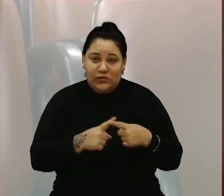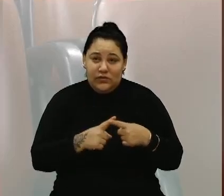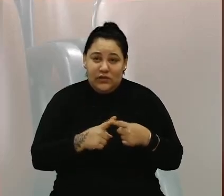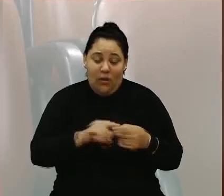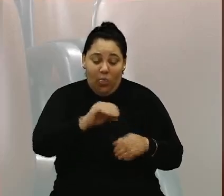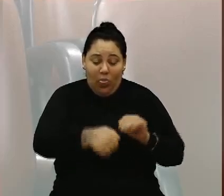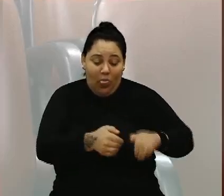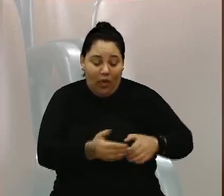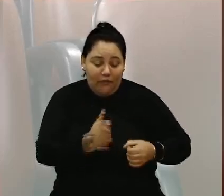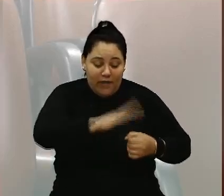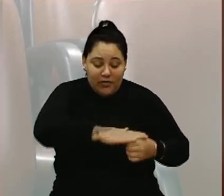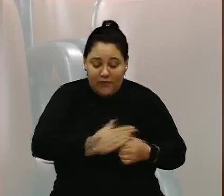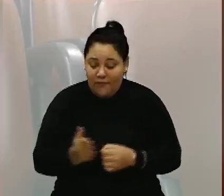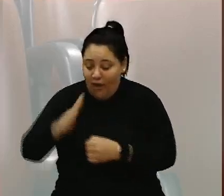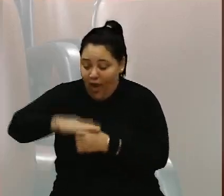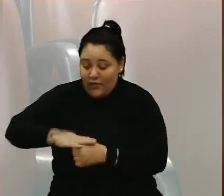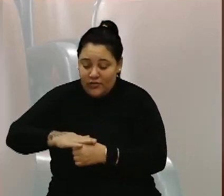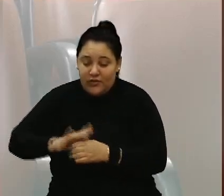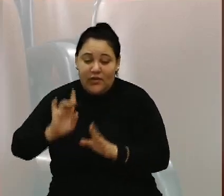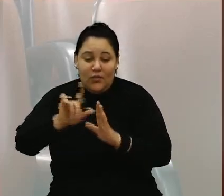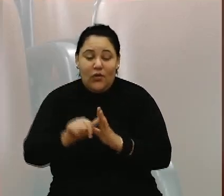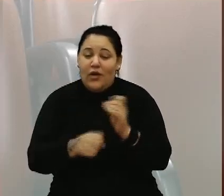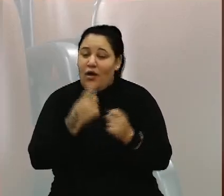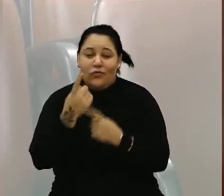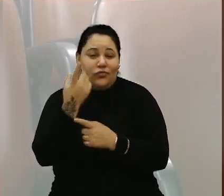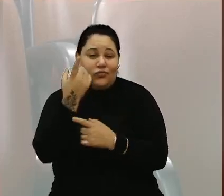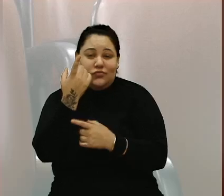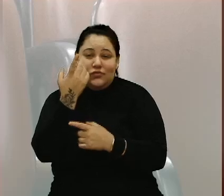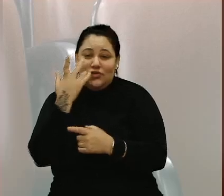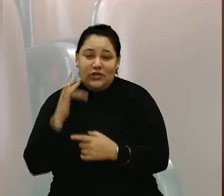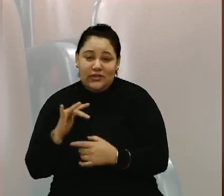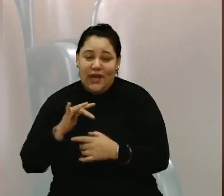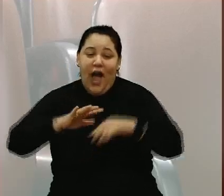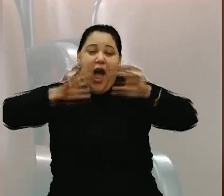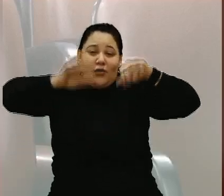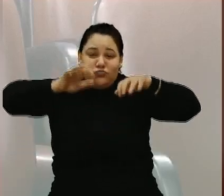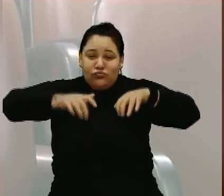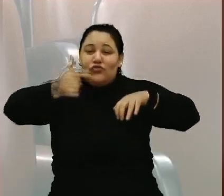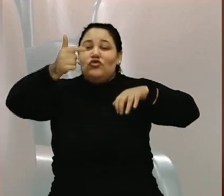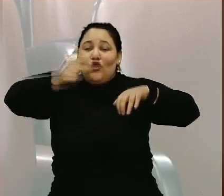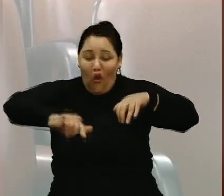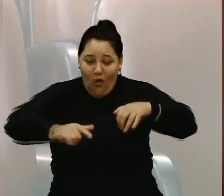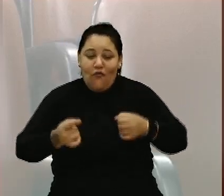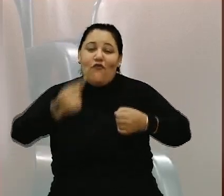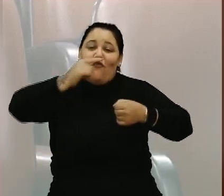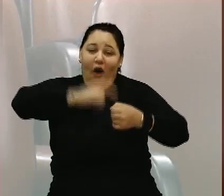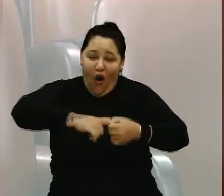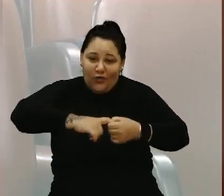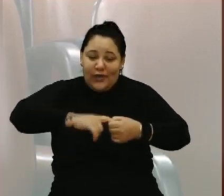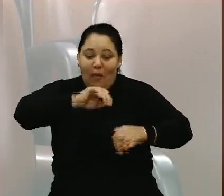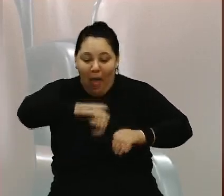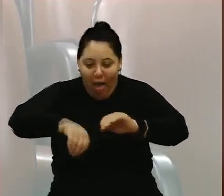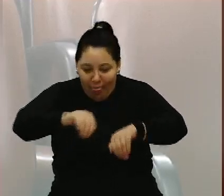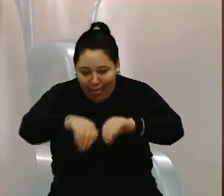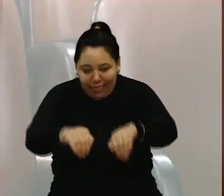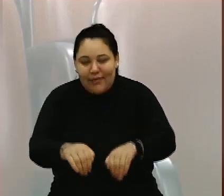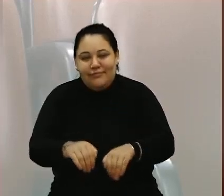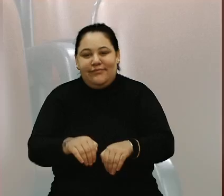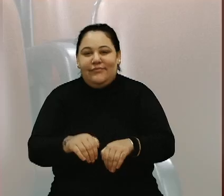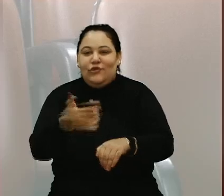2 buracos, dentro de poucos dias a chuva volta a chover e abre de novo esses